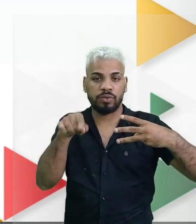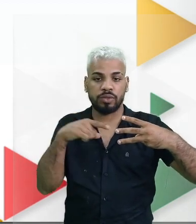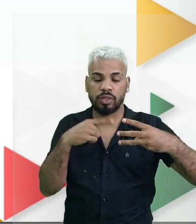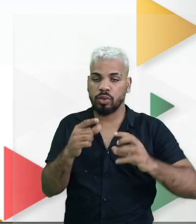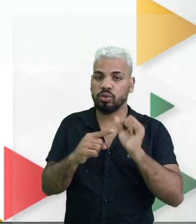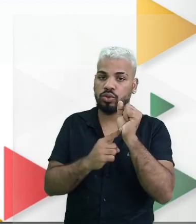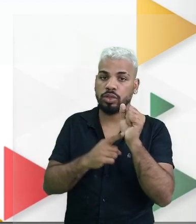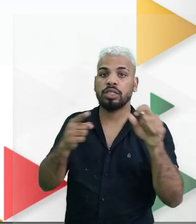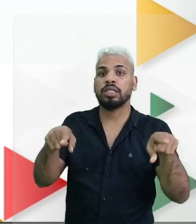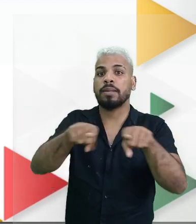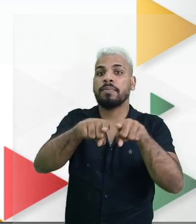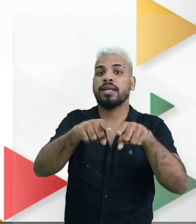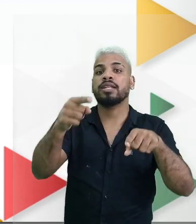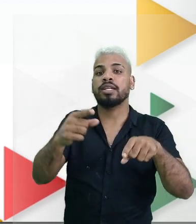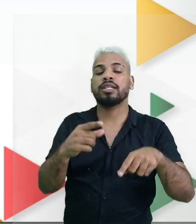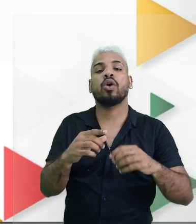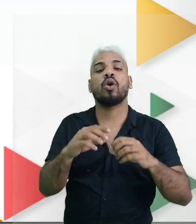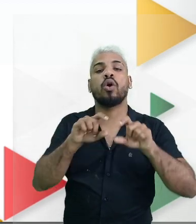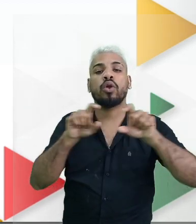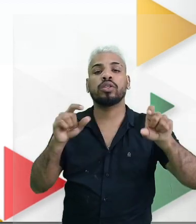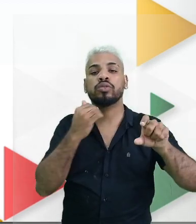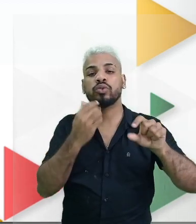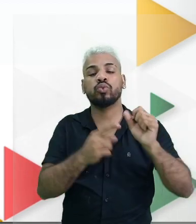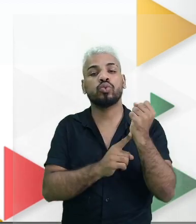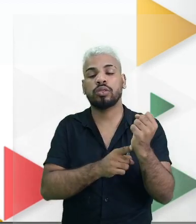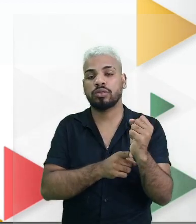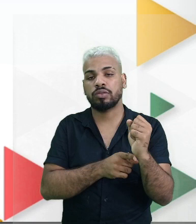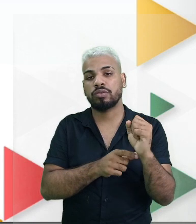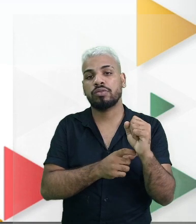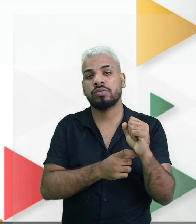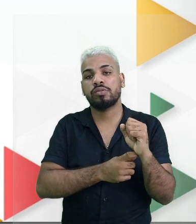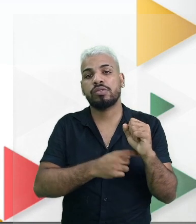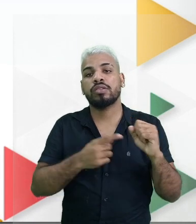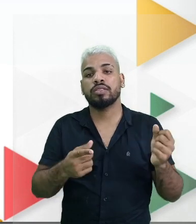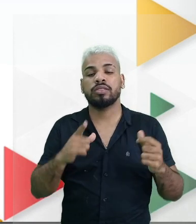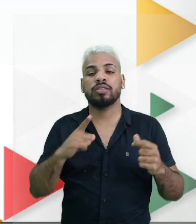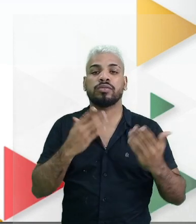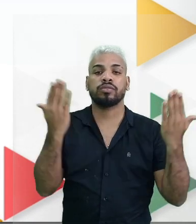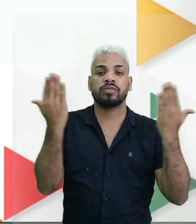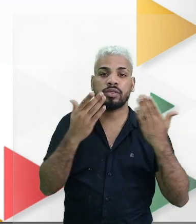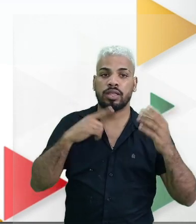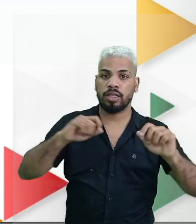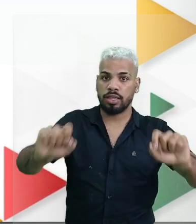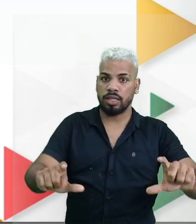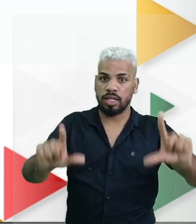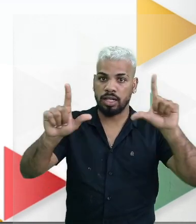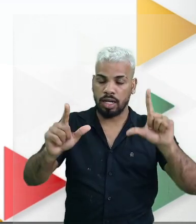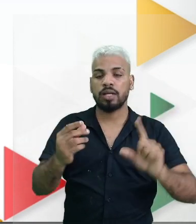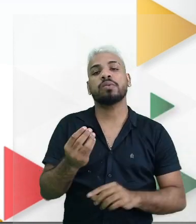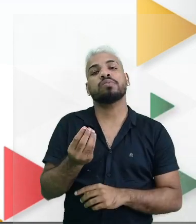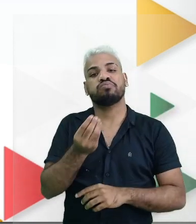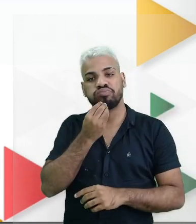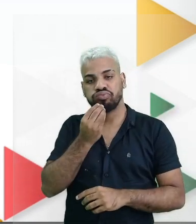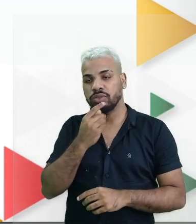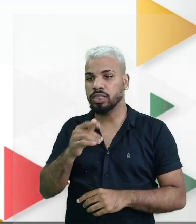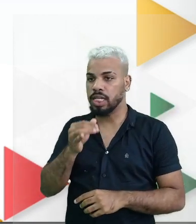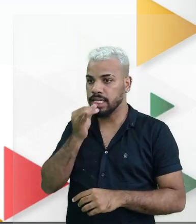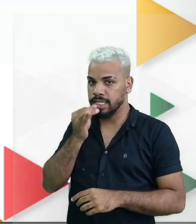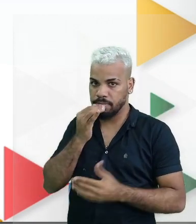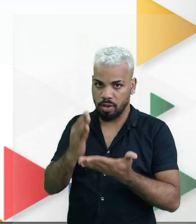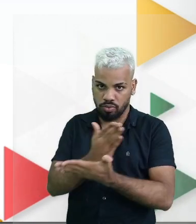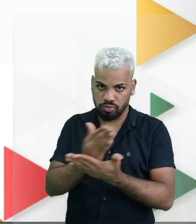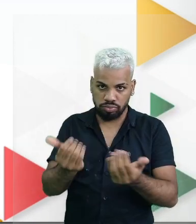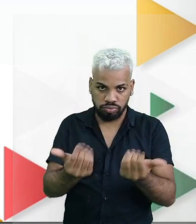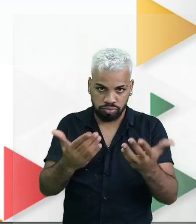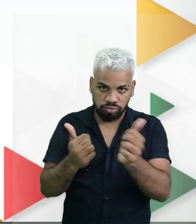sujeito. E temos a oração sem sujeito ou sujeito inexistente. Na tela podemos ver alguns exemplos.